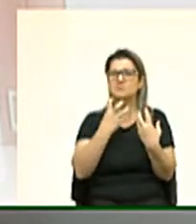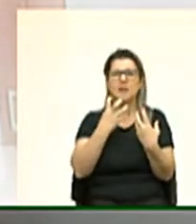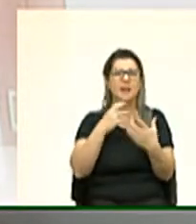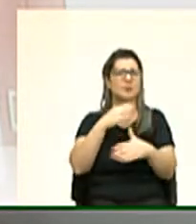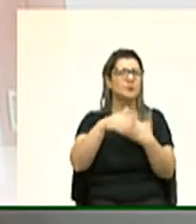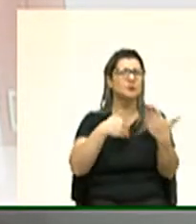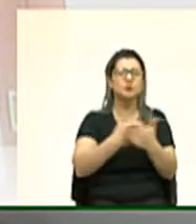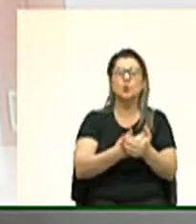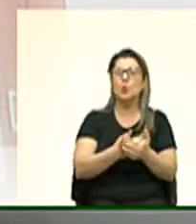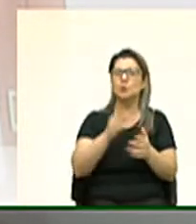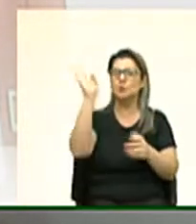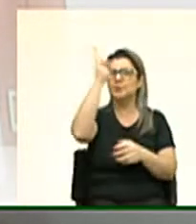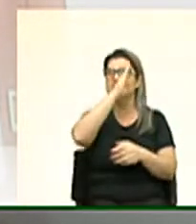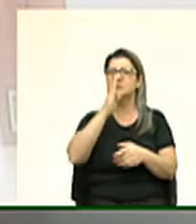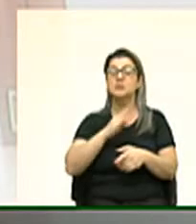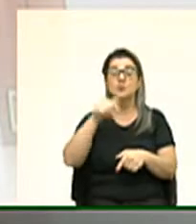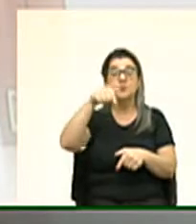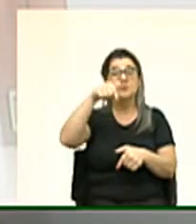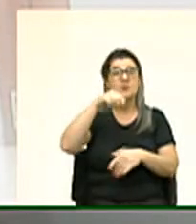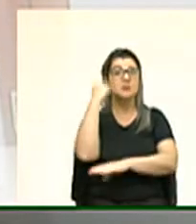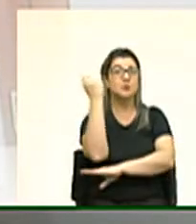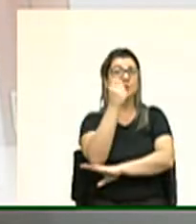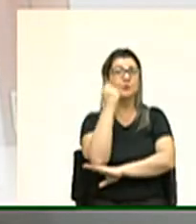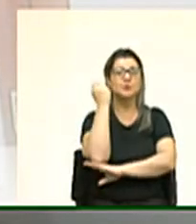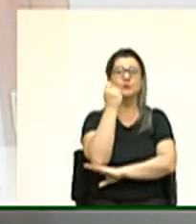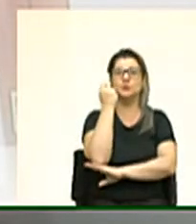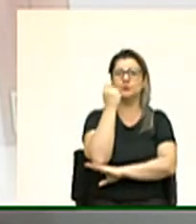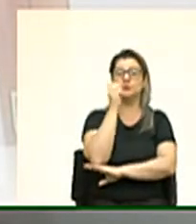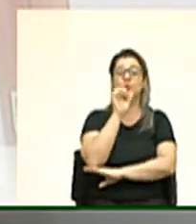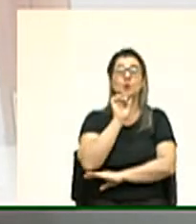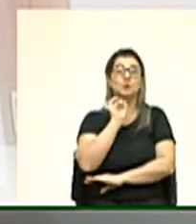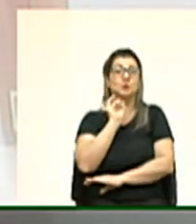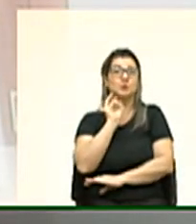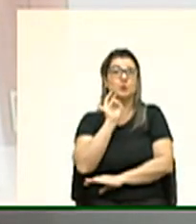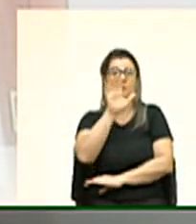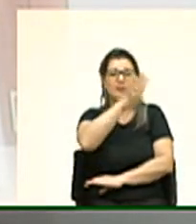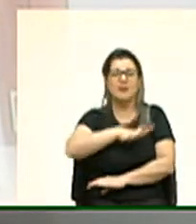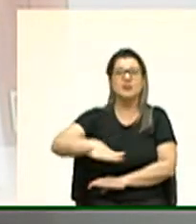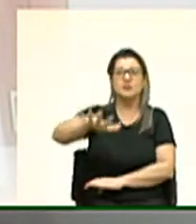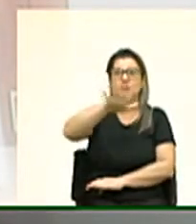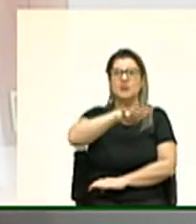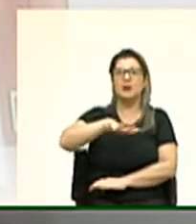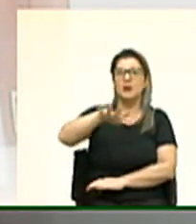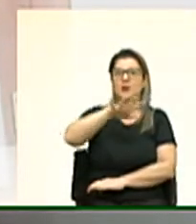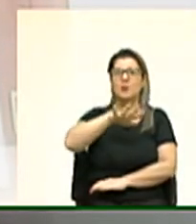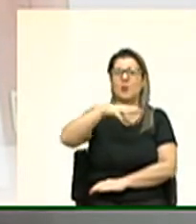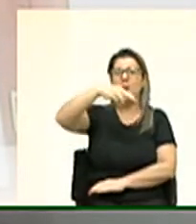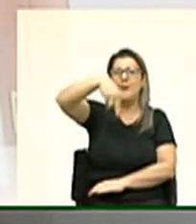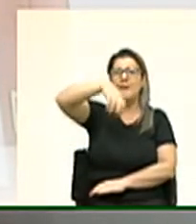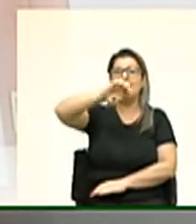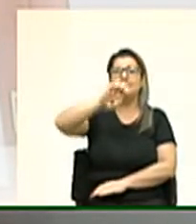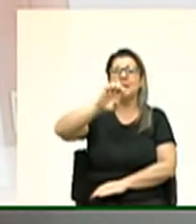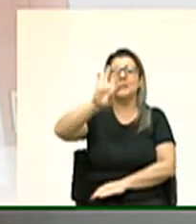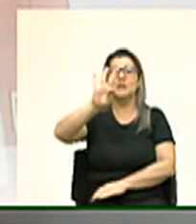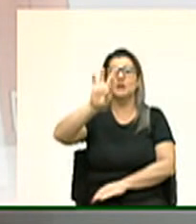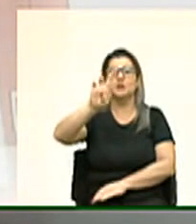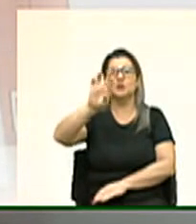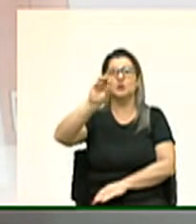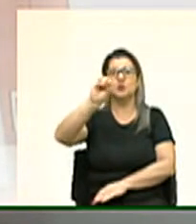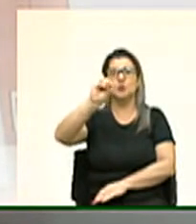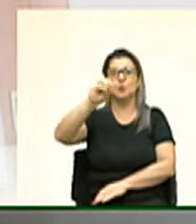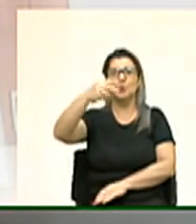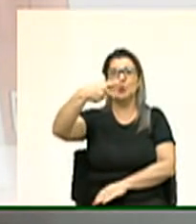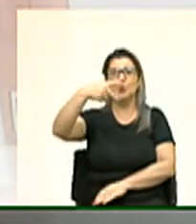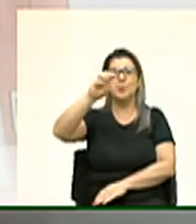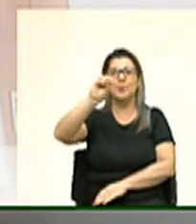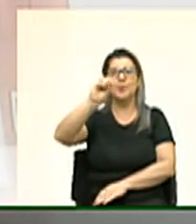Grande do Sul. Só na região metropolitana de Porto Alegre, nós temos mais de 130 mil pessoas